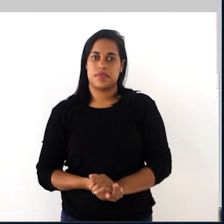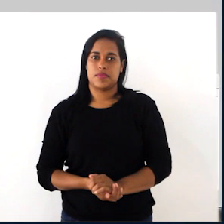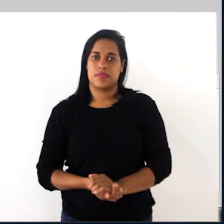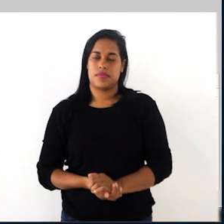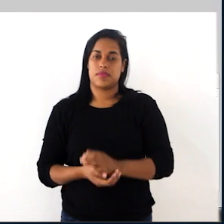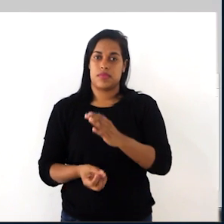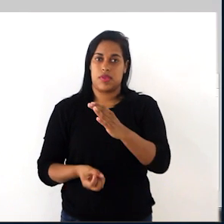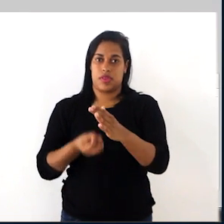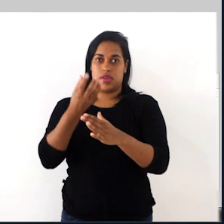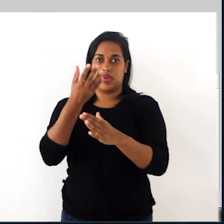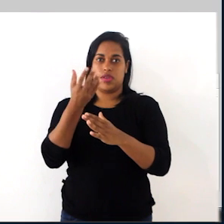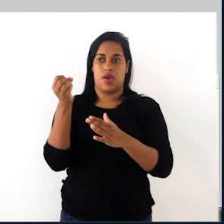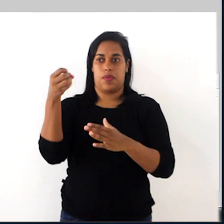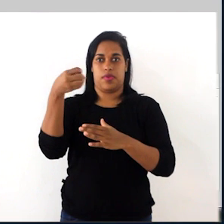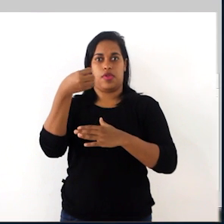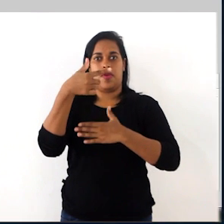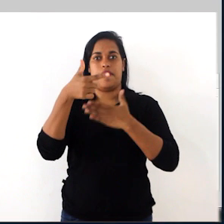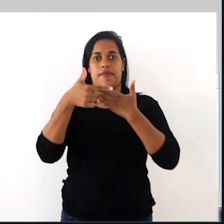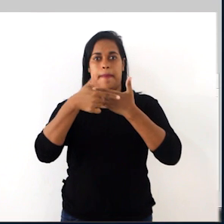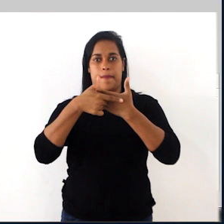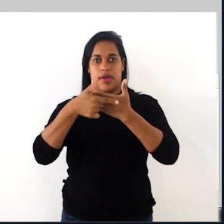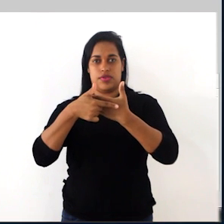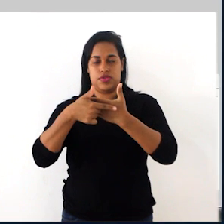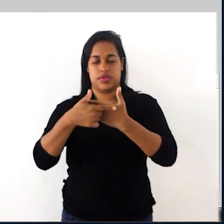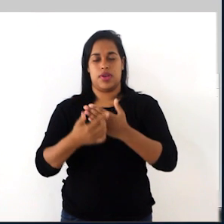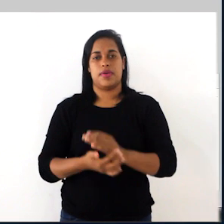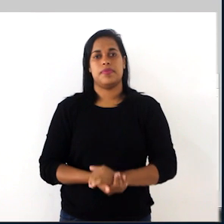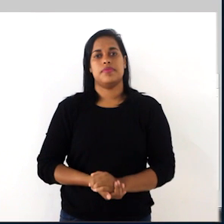Vamos criar aqui uma nova página.